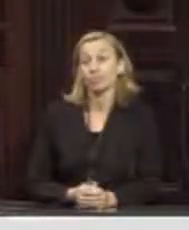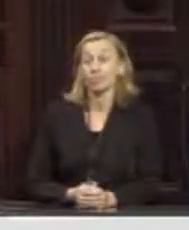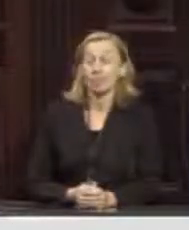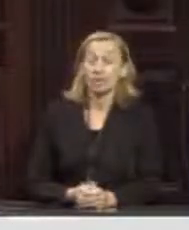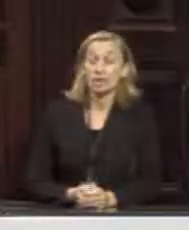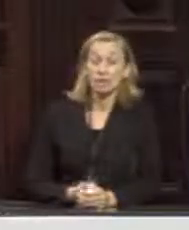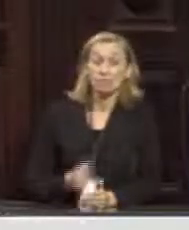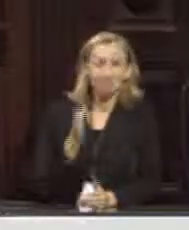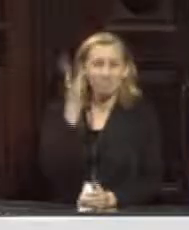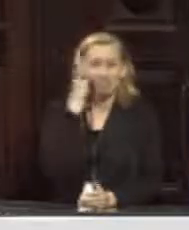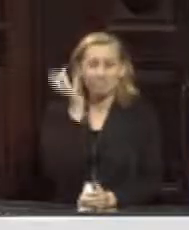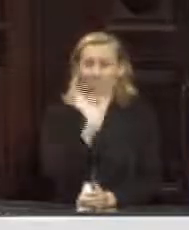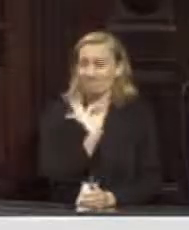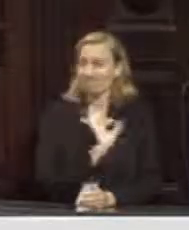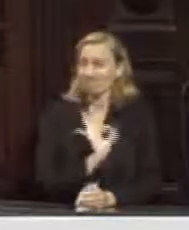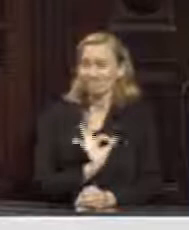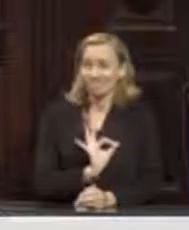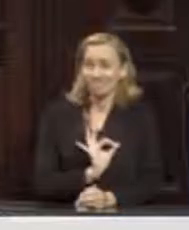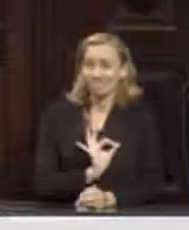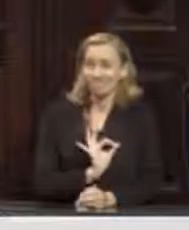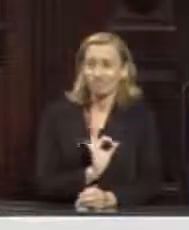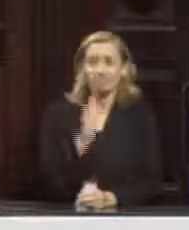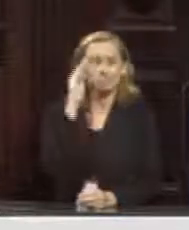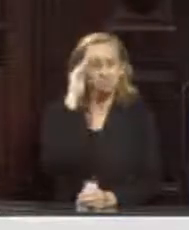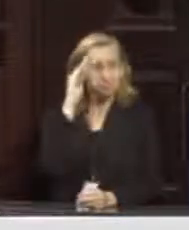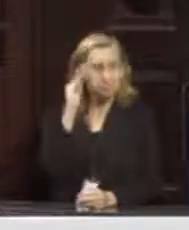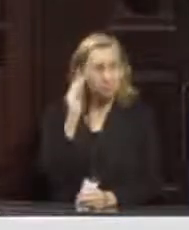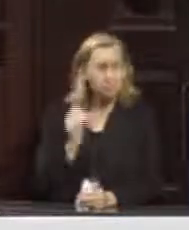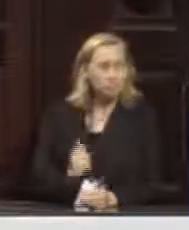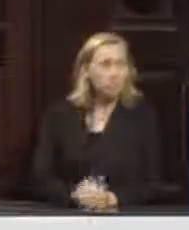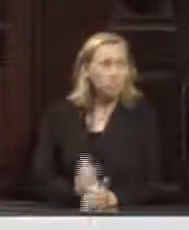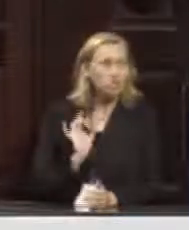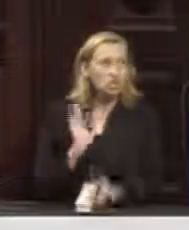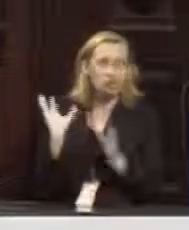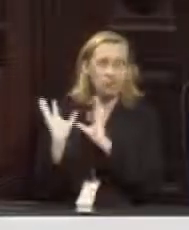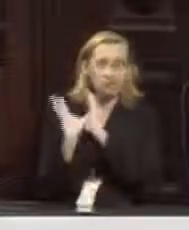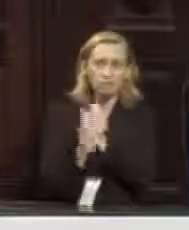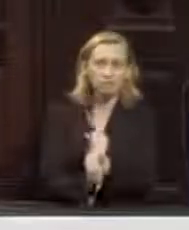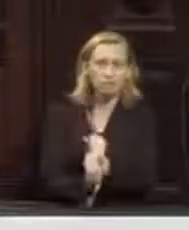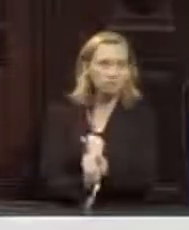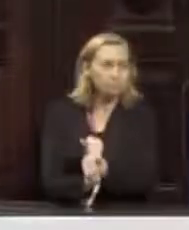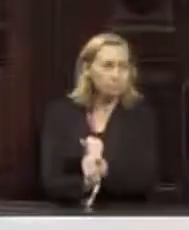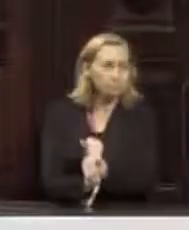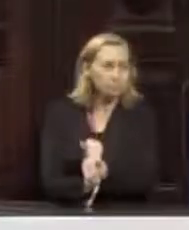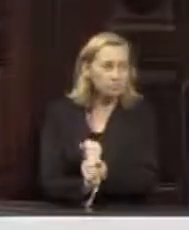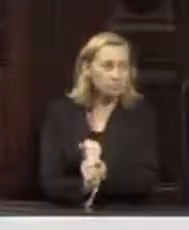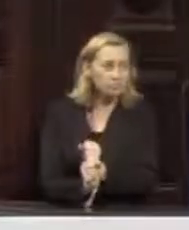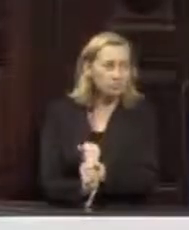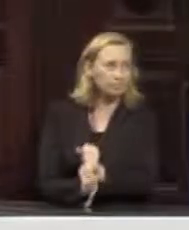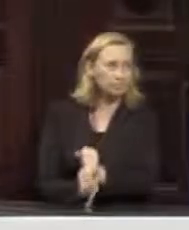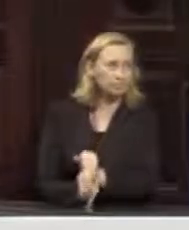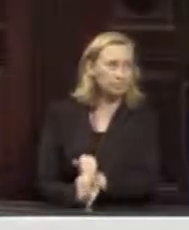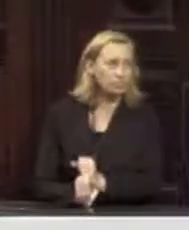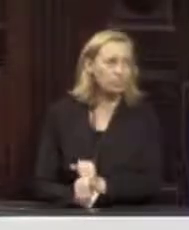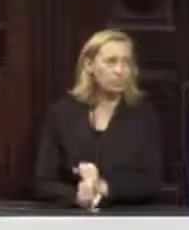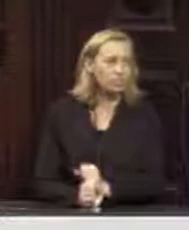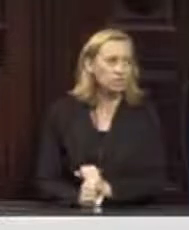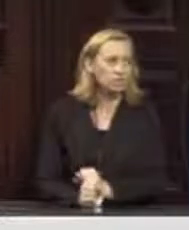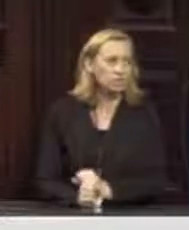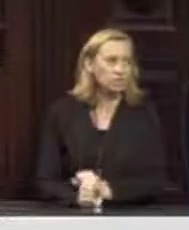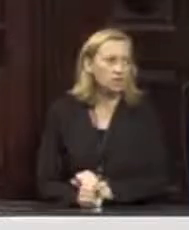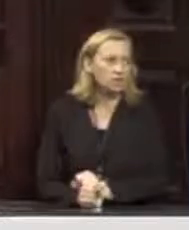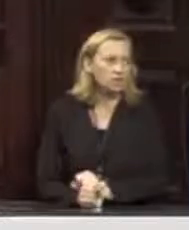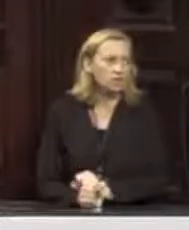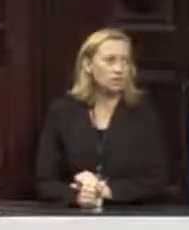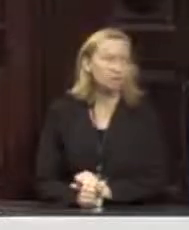dá para entender. E principalmente, só para concluir, a questão da eliminação, da